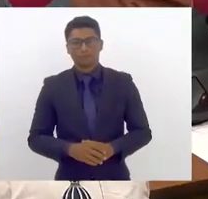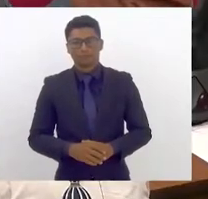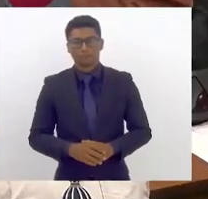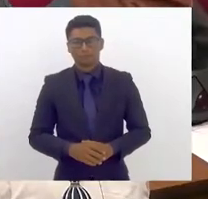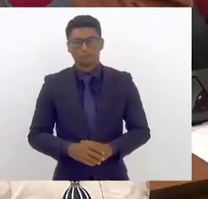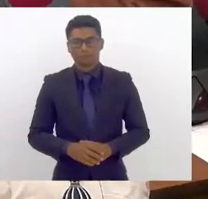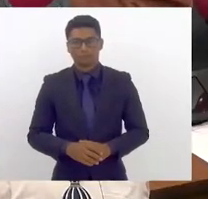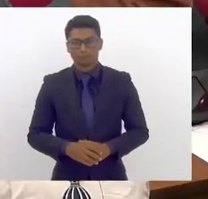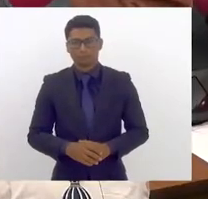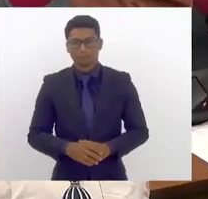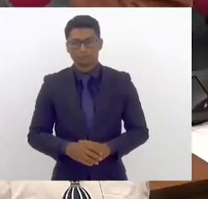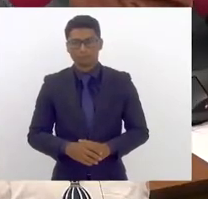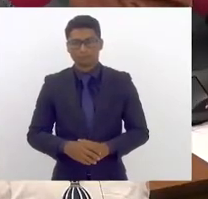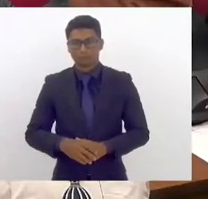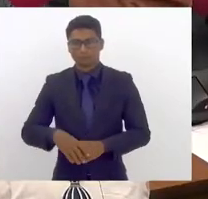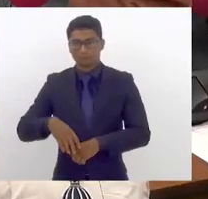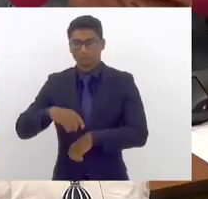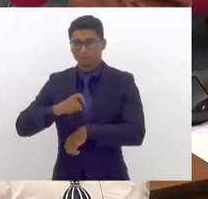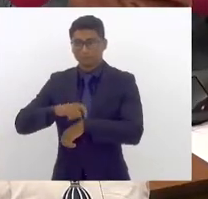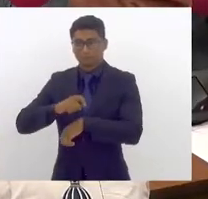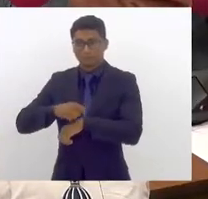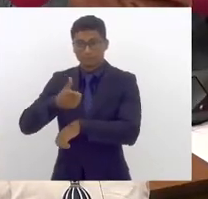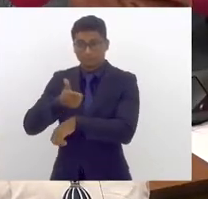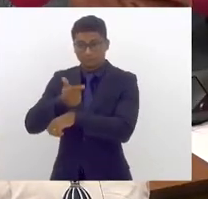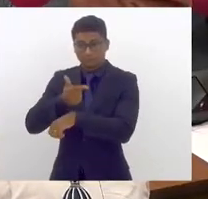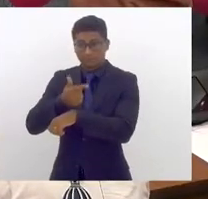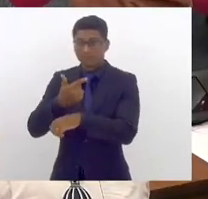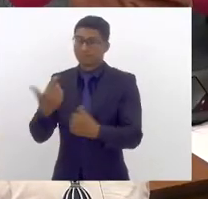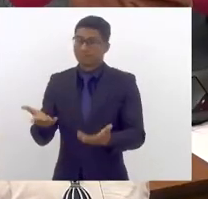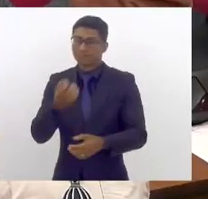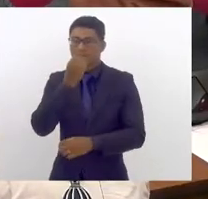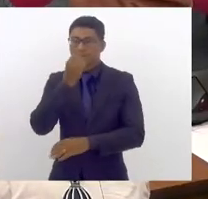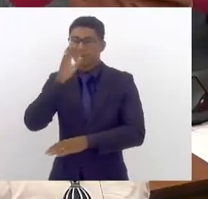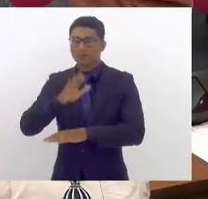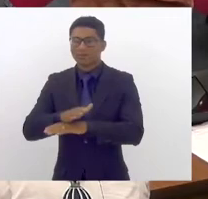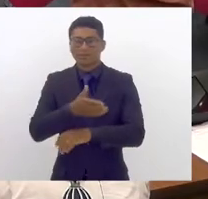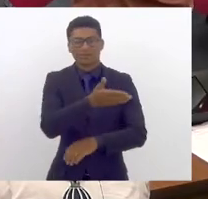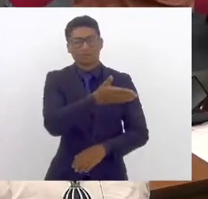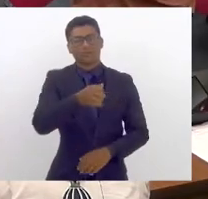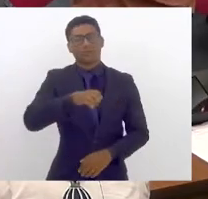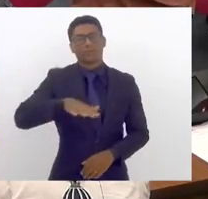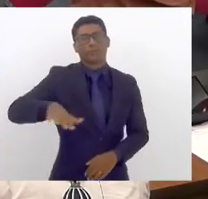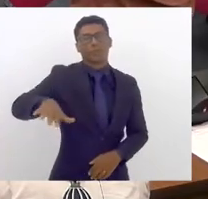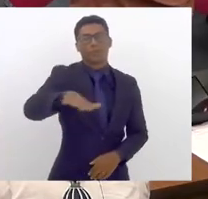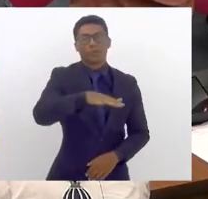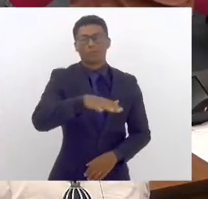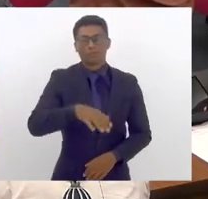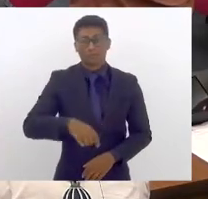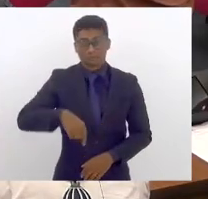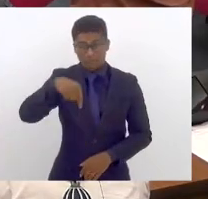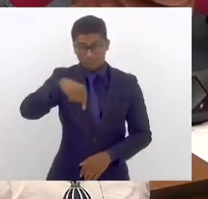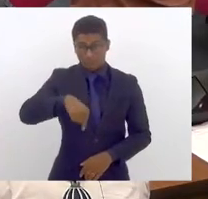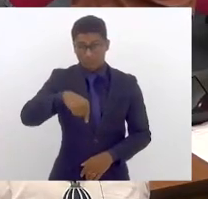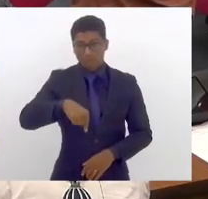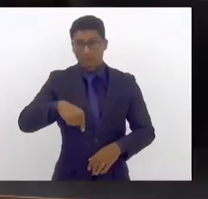bom já são meio-dia Boa tarde a todos e todas aqui presente nesse